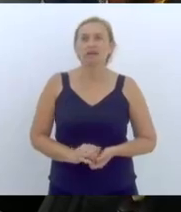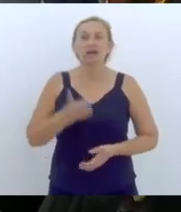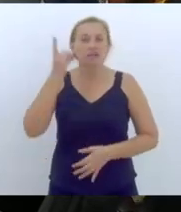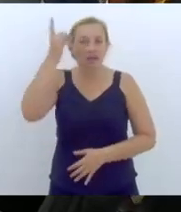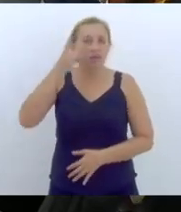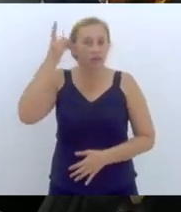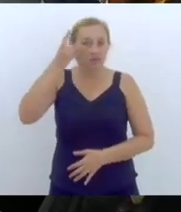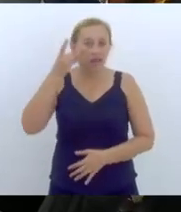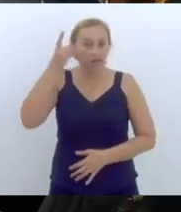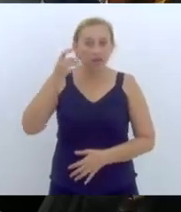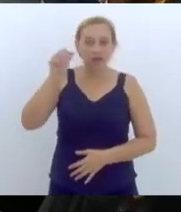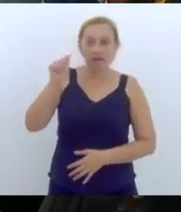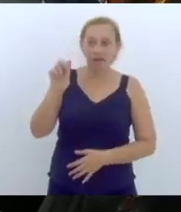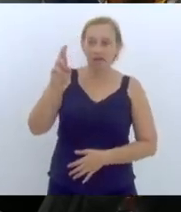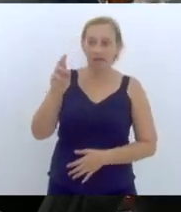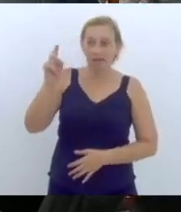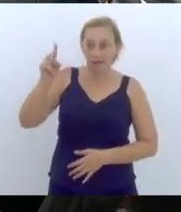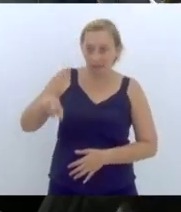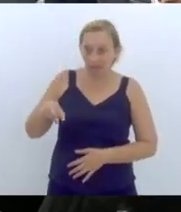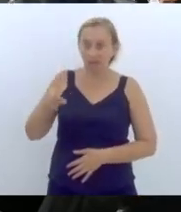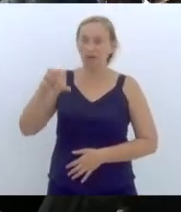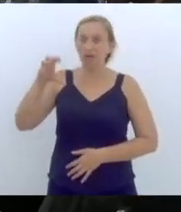Deputado André Correa.